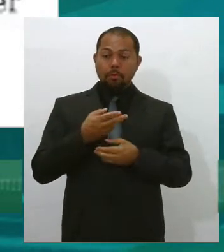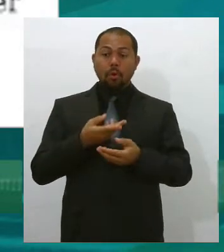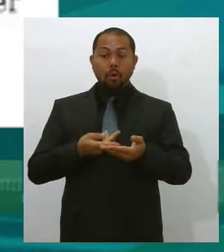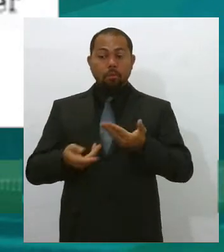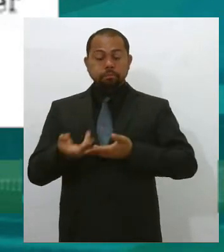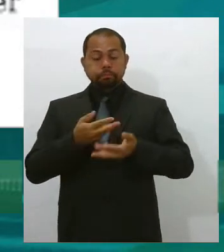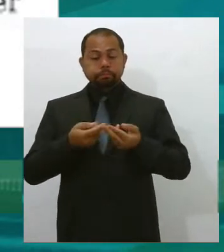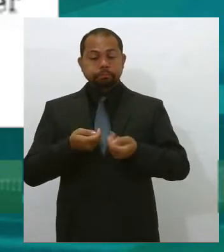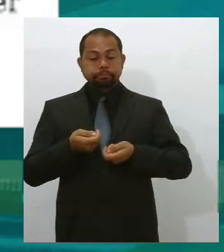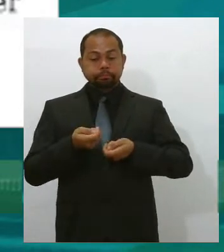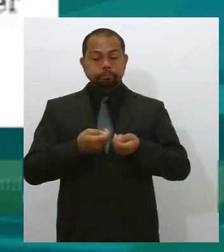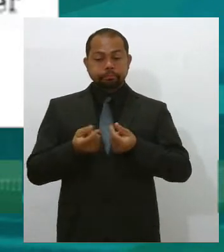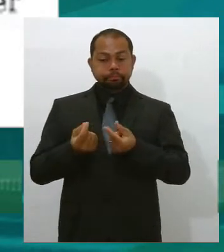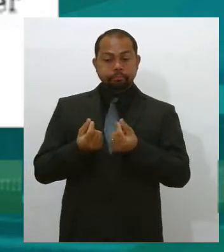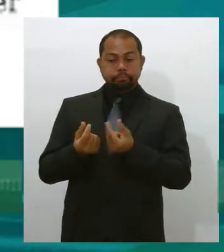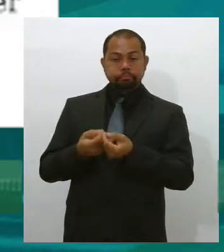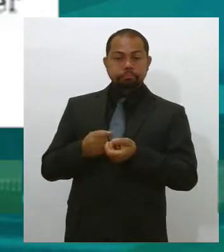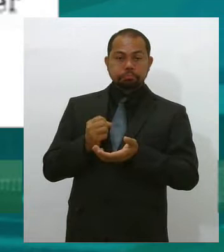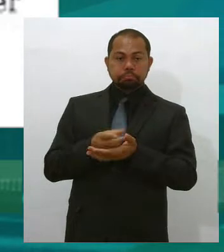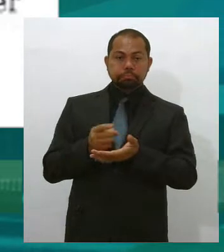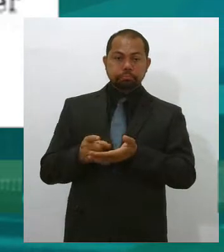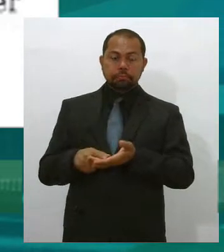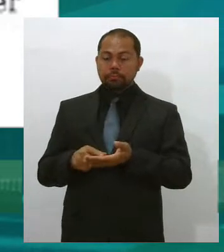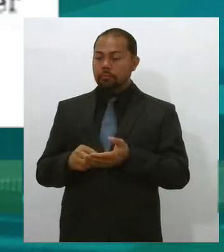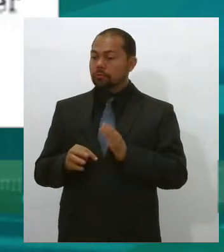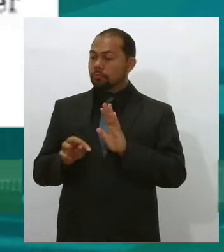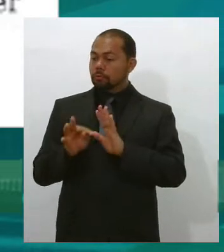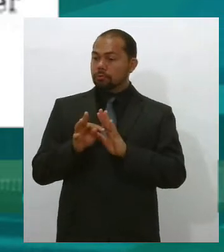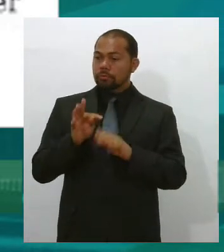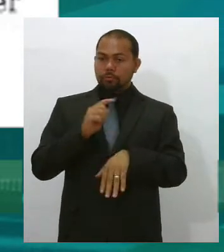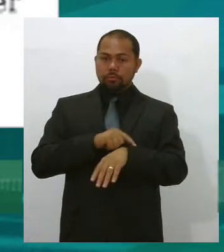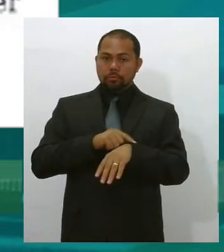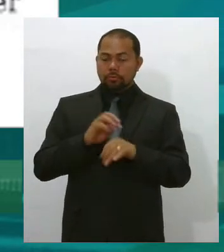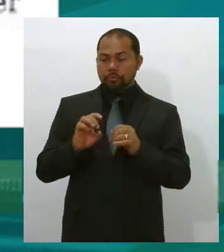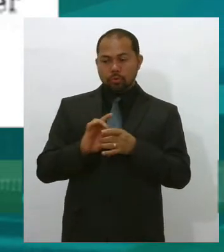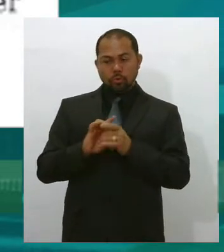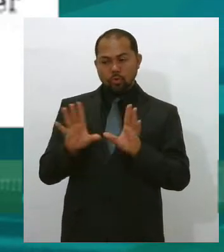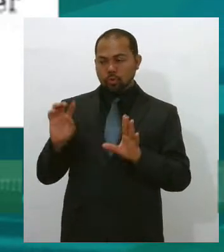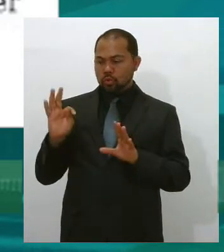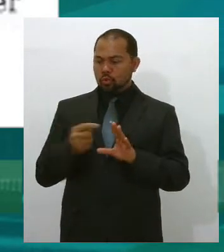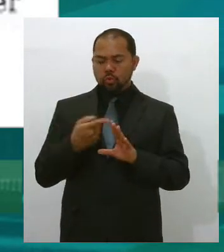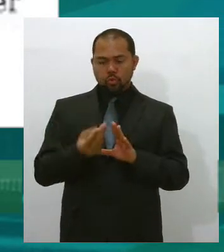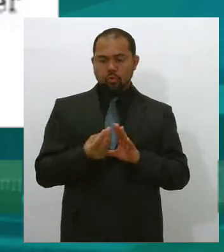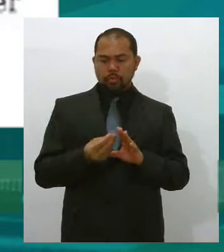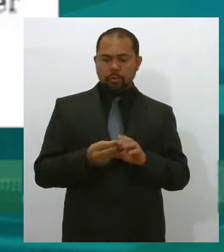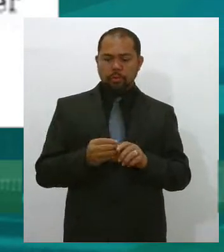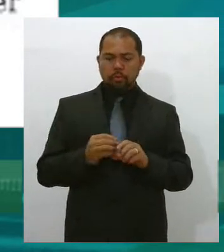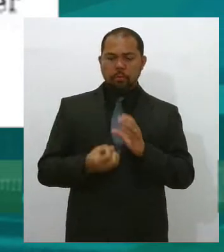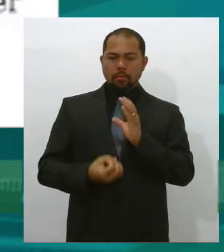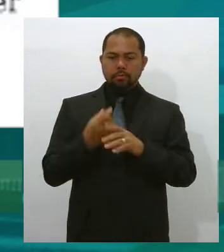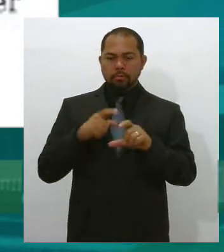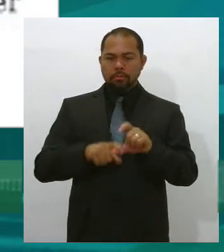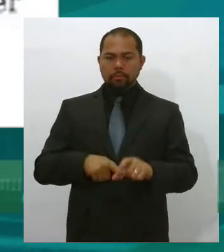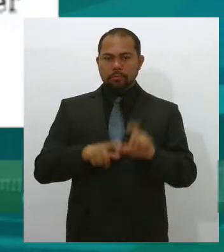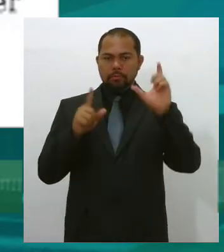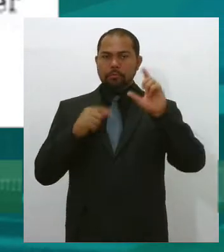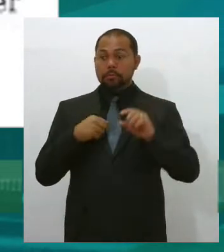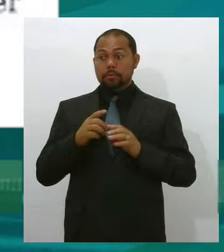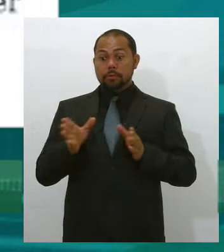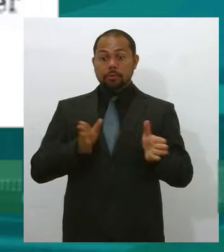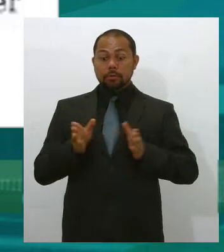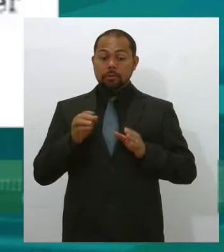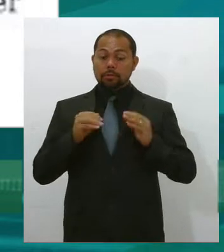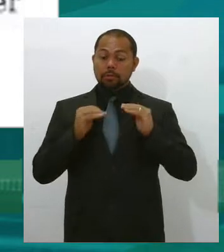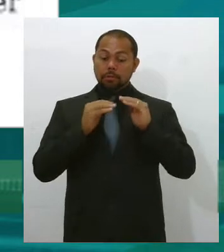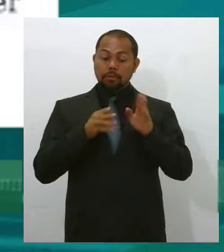total de programação para vehicula São de produção independente desde que mantenha sob seu controle a regra legal de